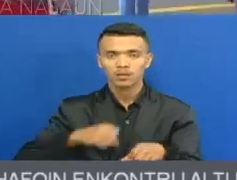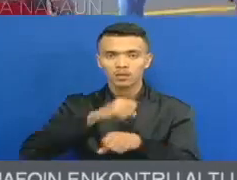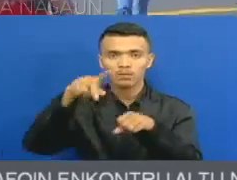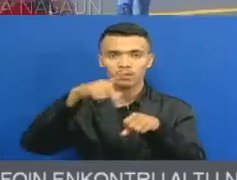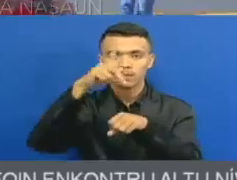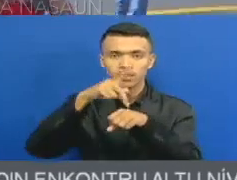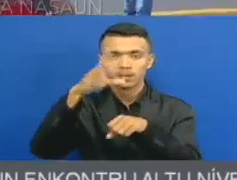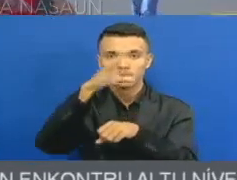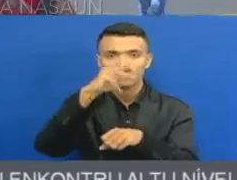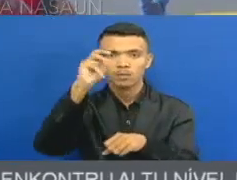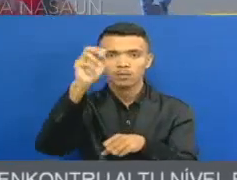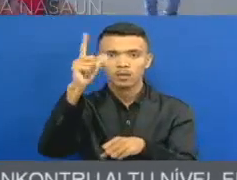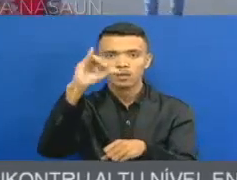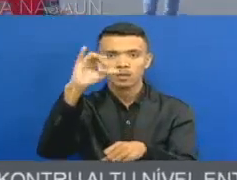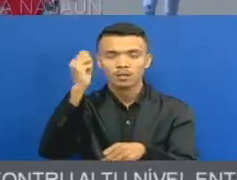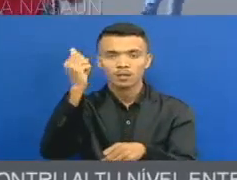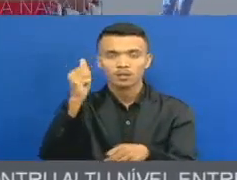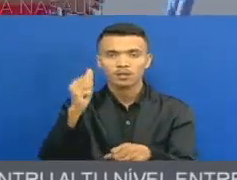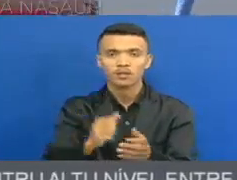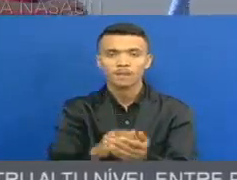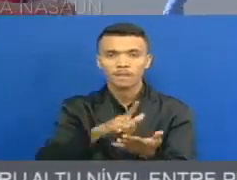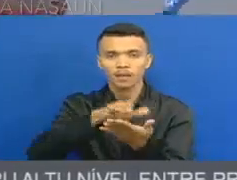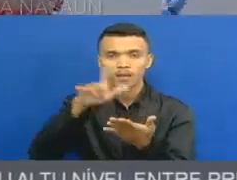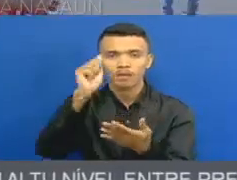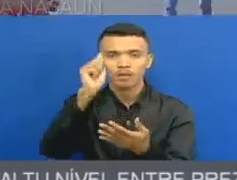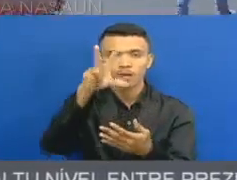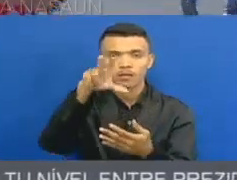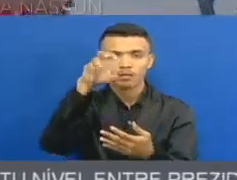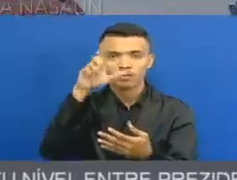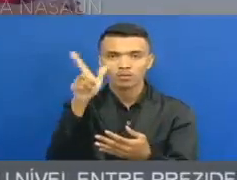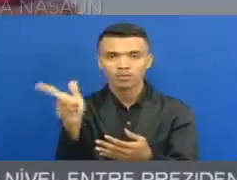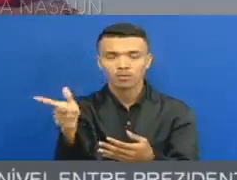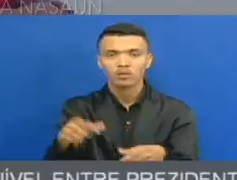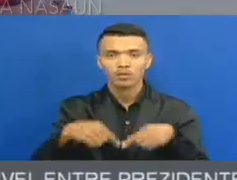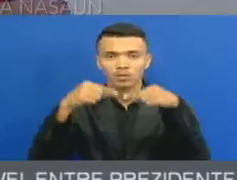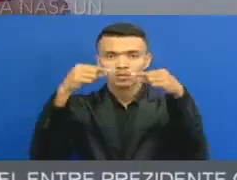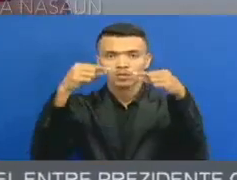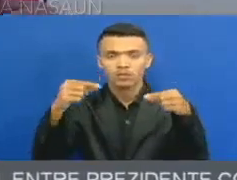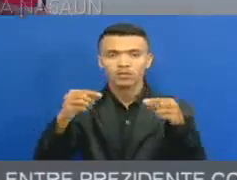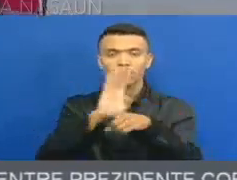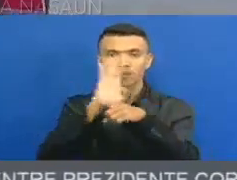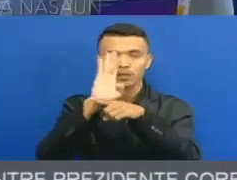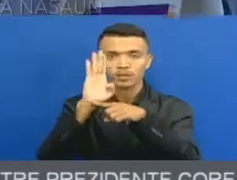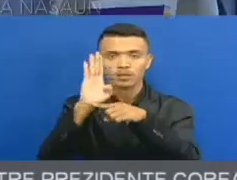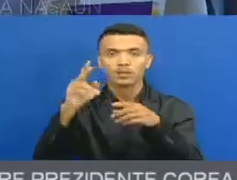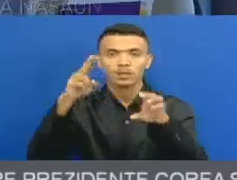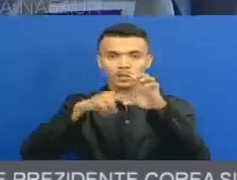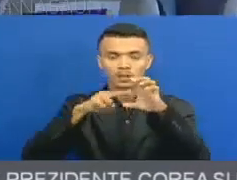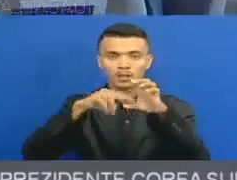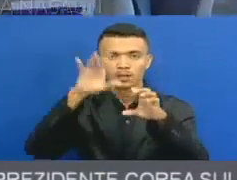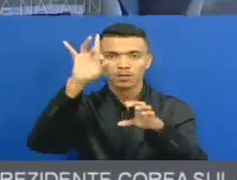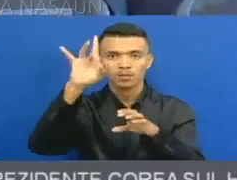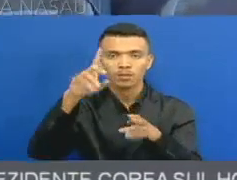no Malásia. Avião Airbus a Atustolu Ruanulu se oferece business class e a cadeira Walu,